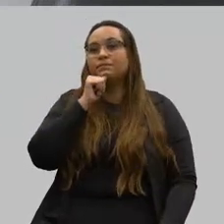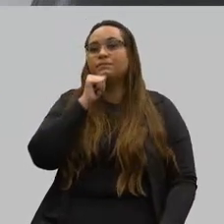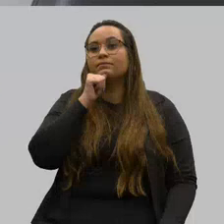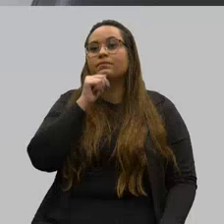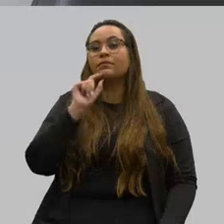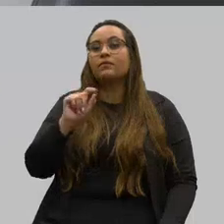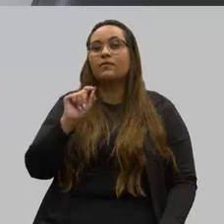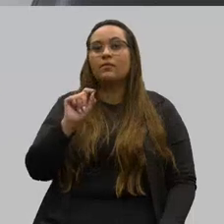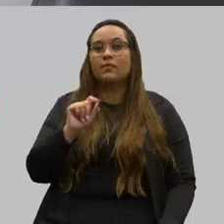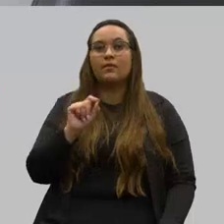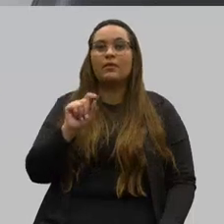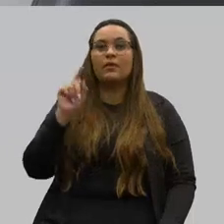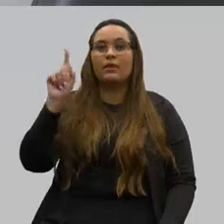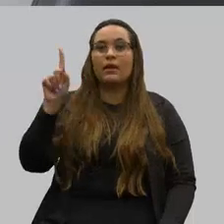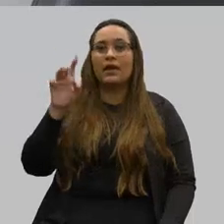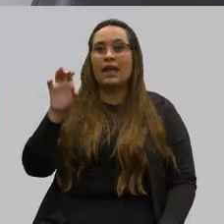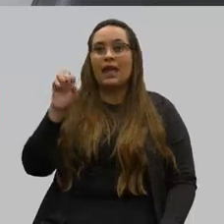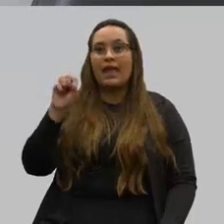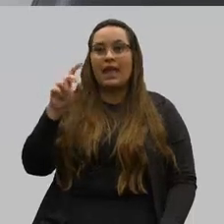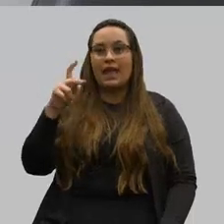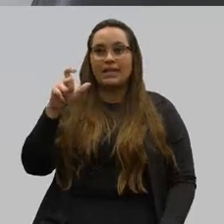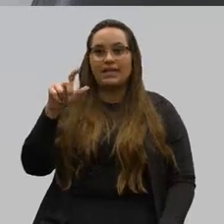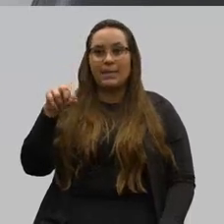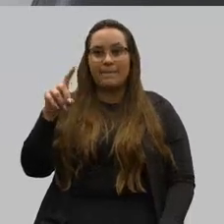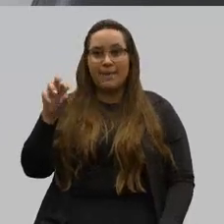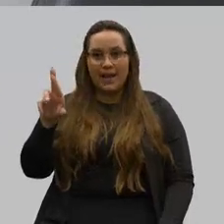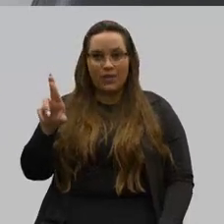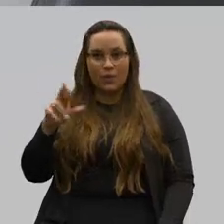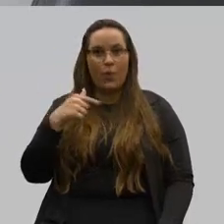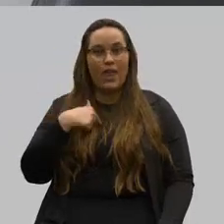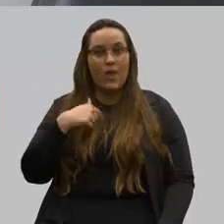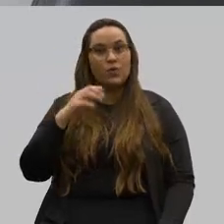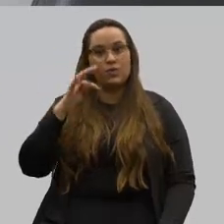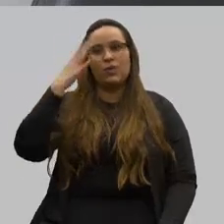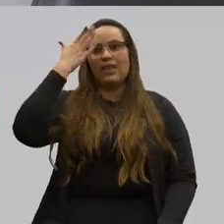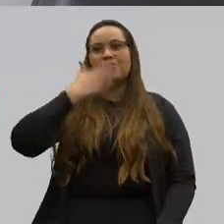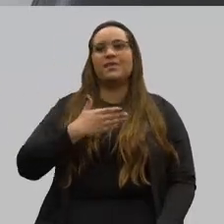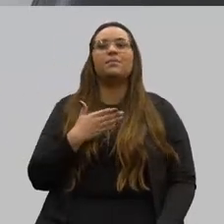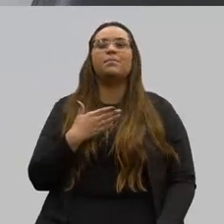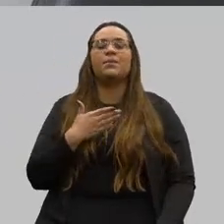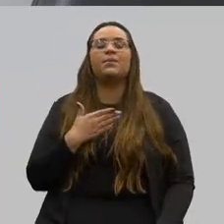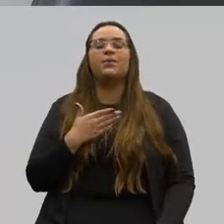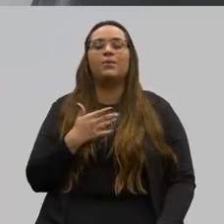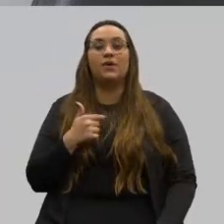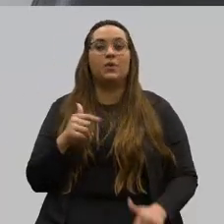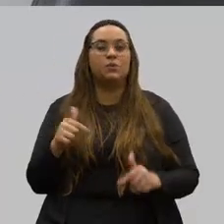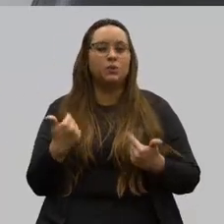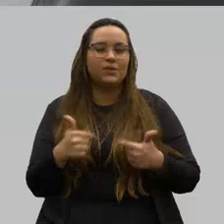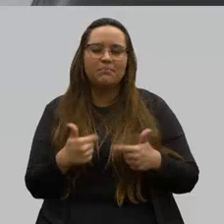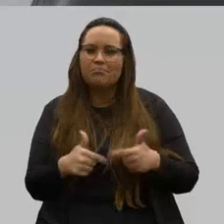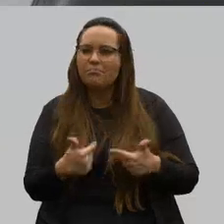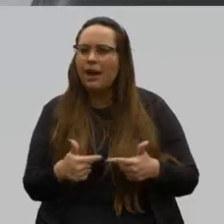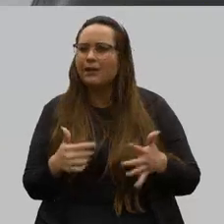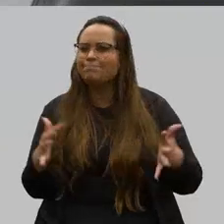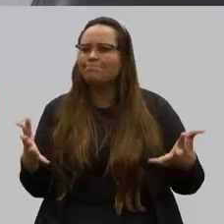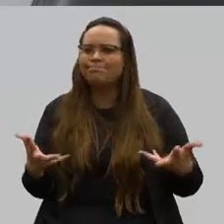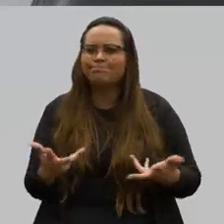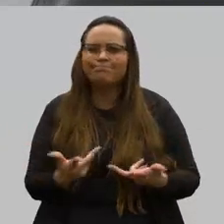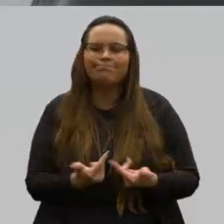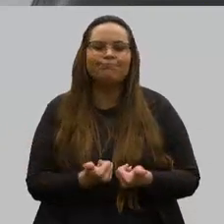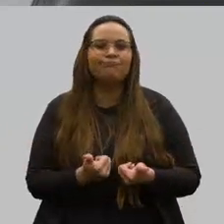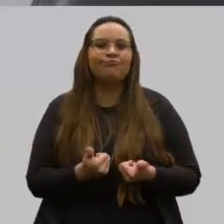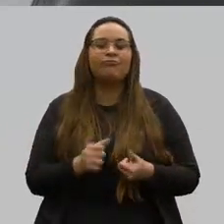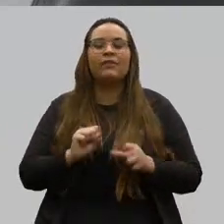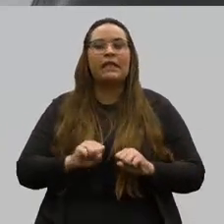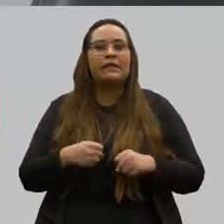Resplendor e eu sou testemunha assim do trabalho eh de segurança